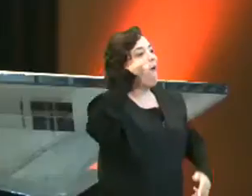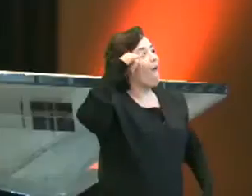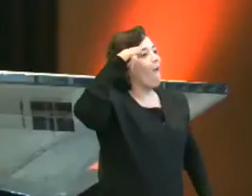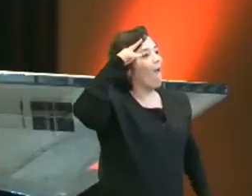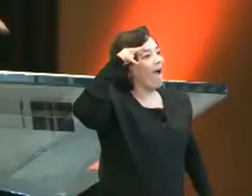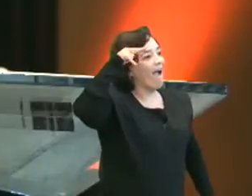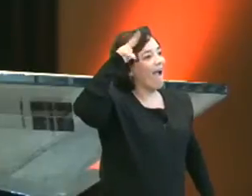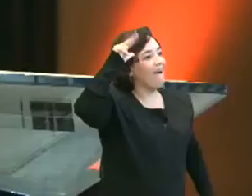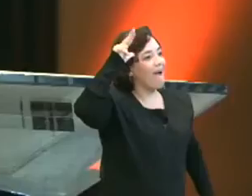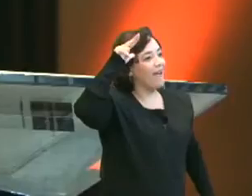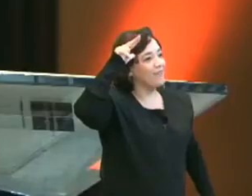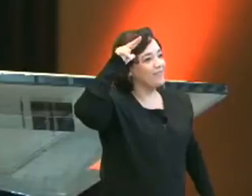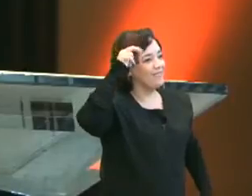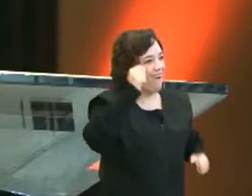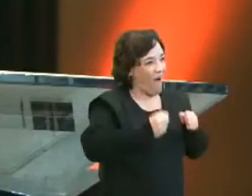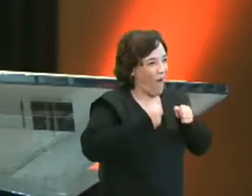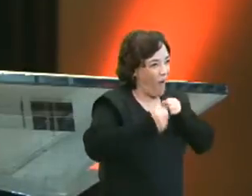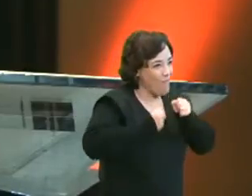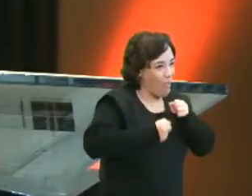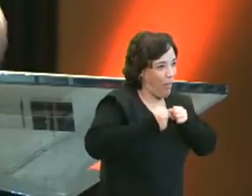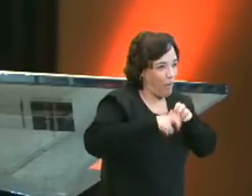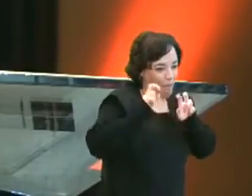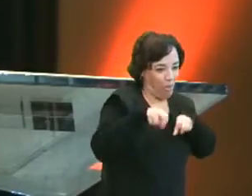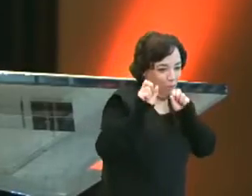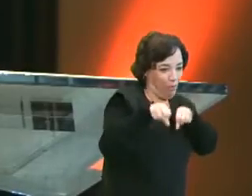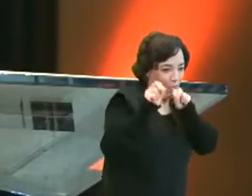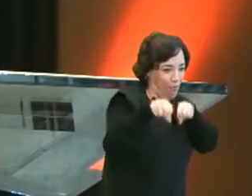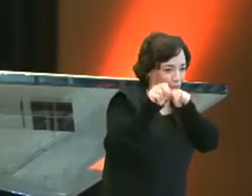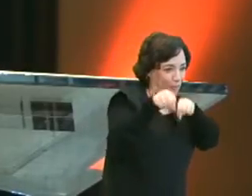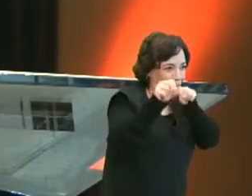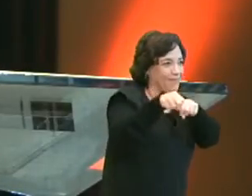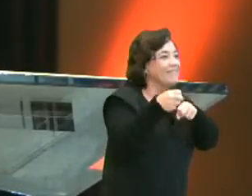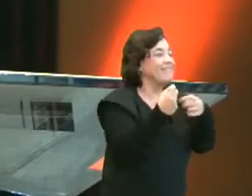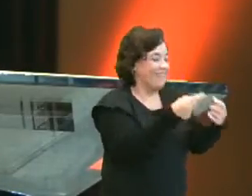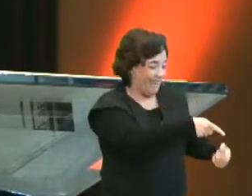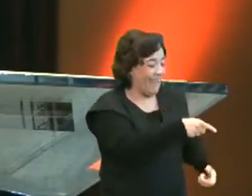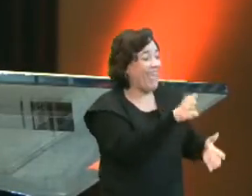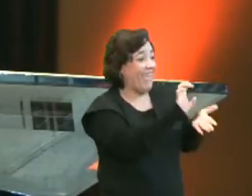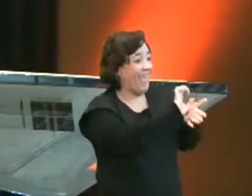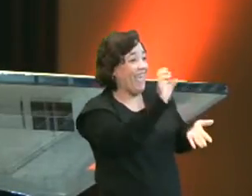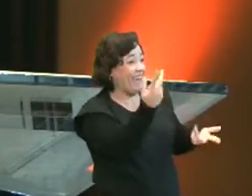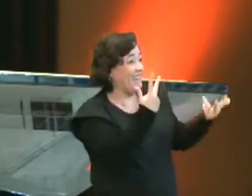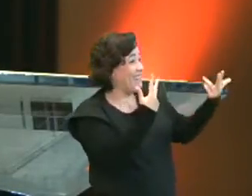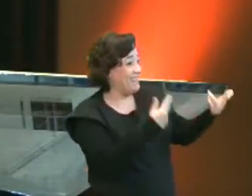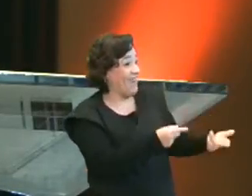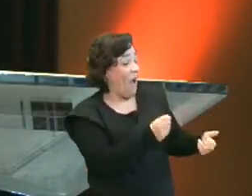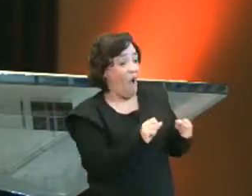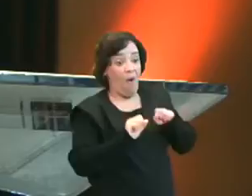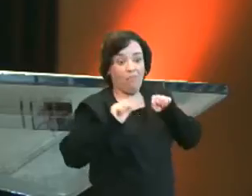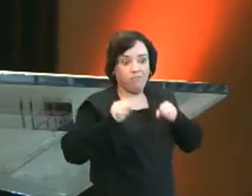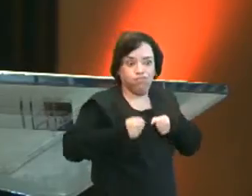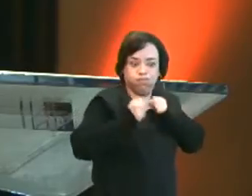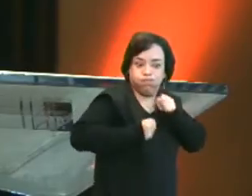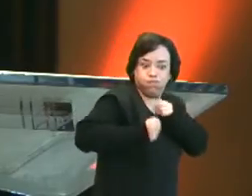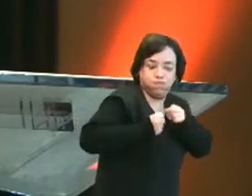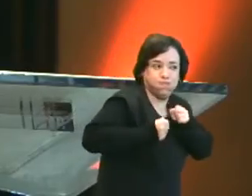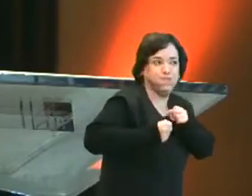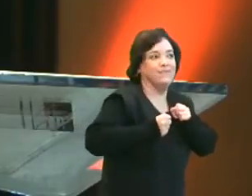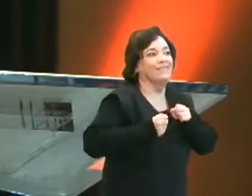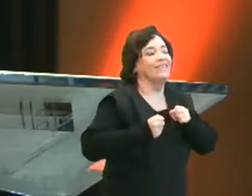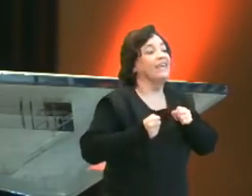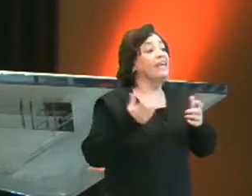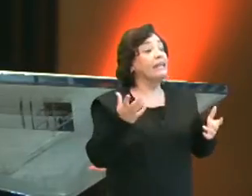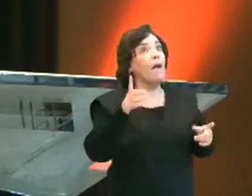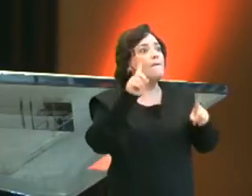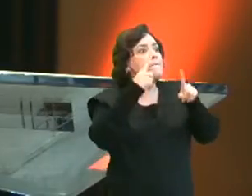quando Eliseu está diante do rei, que ele pede uma palavra, e a Bíblia diz assim: a mão do